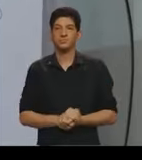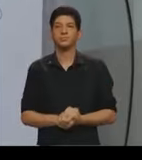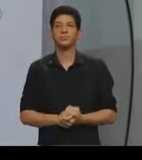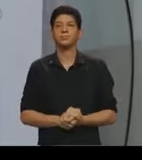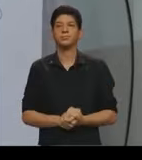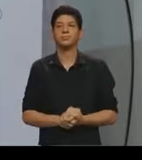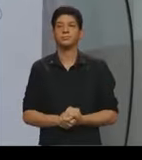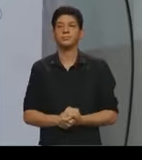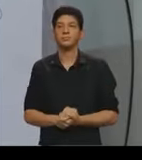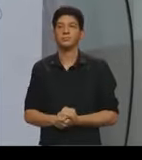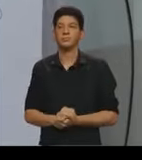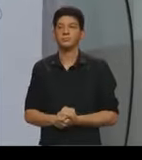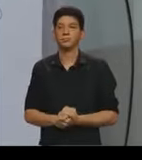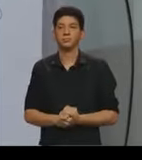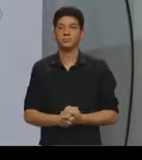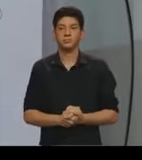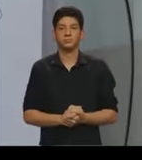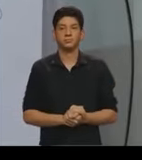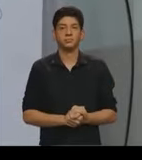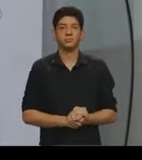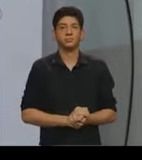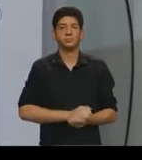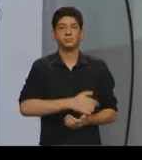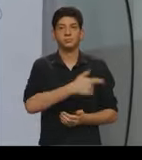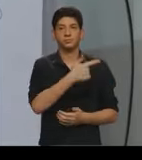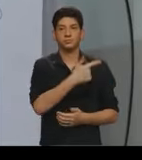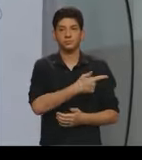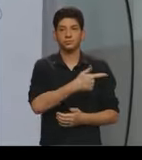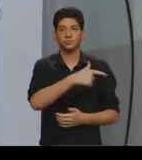Então, nós temos aí 29.